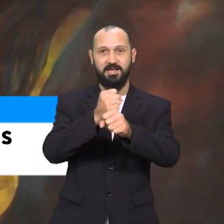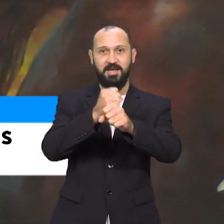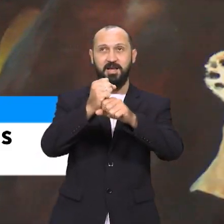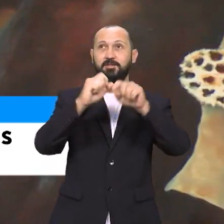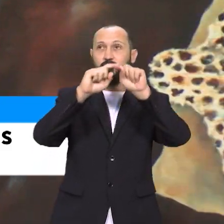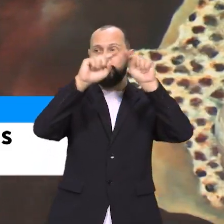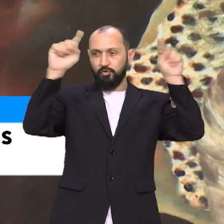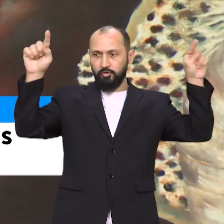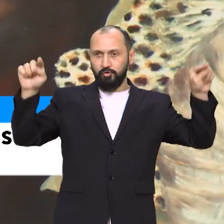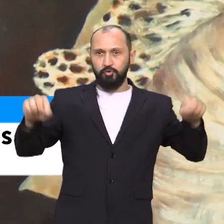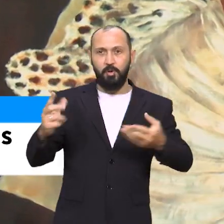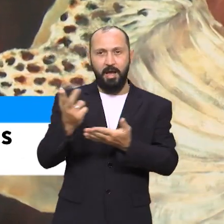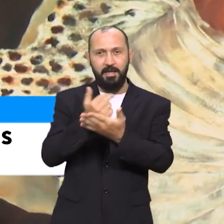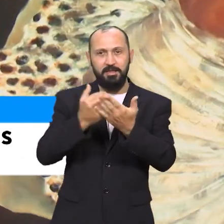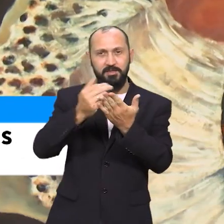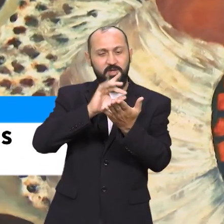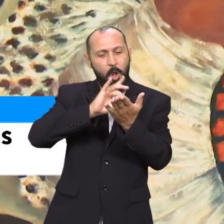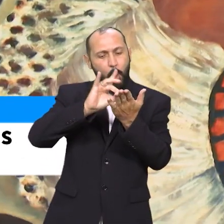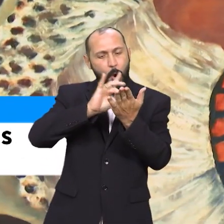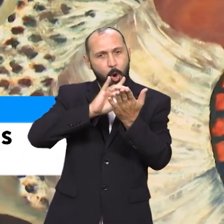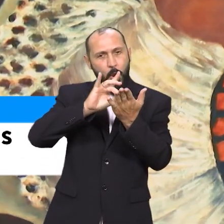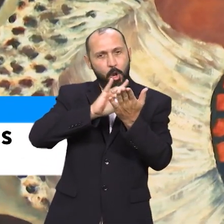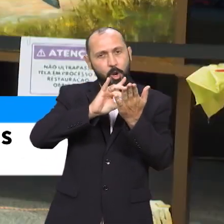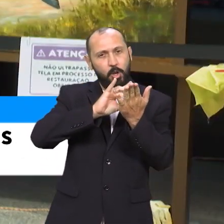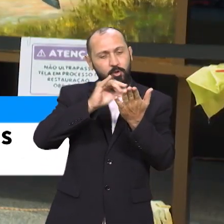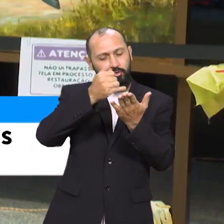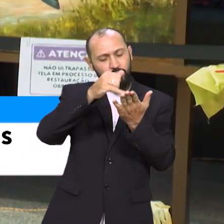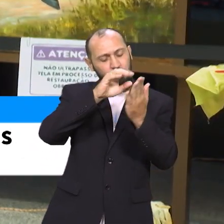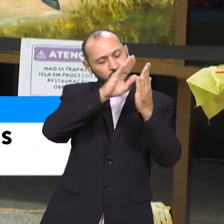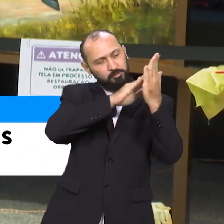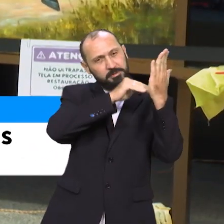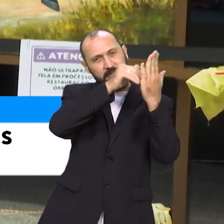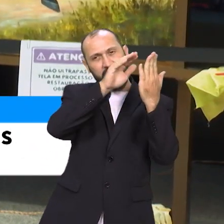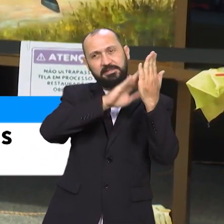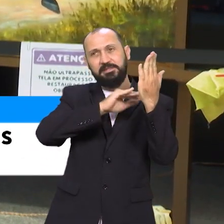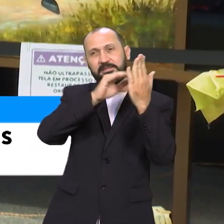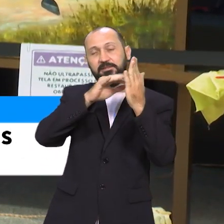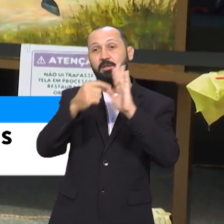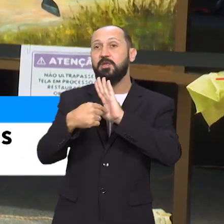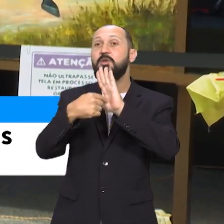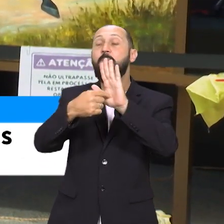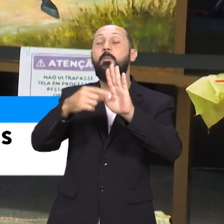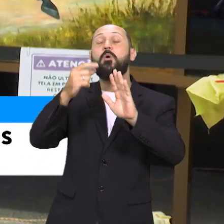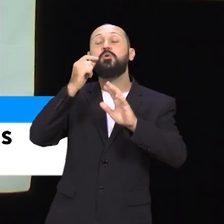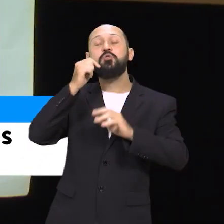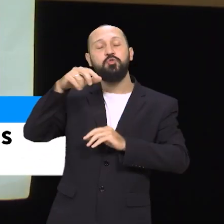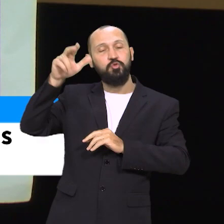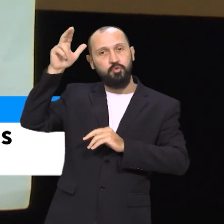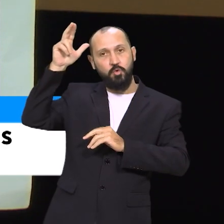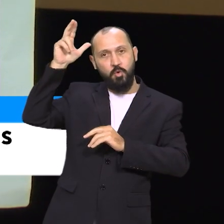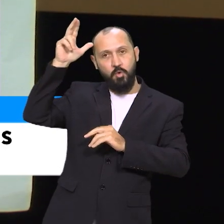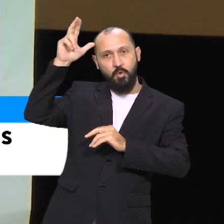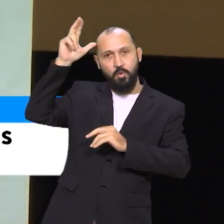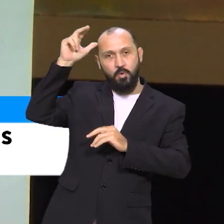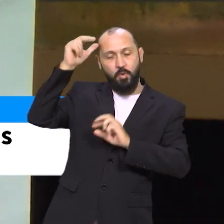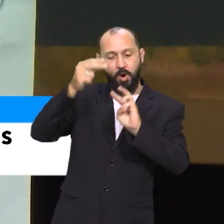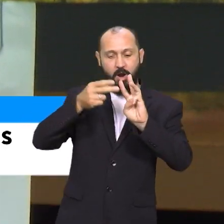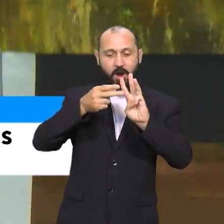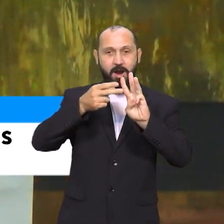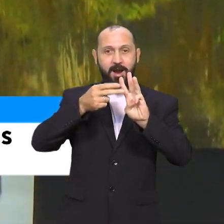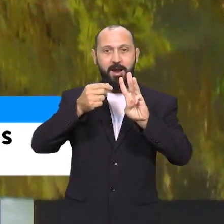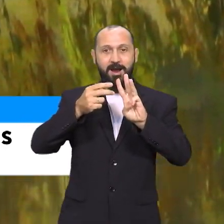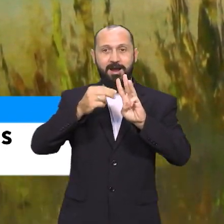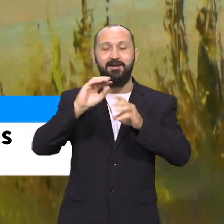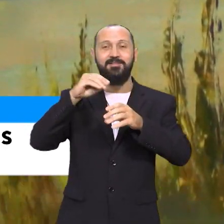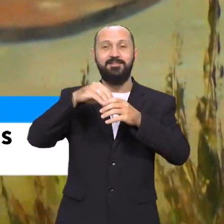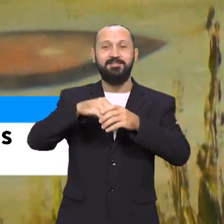a tela com a pintura em óleo que retrata os cavaleiros indígenas guaicurus lutando ao lado dos brasileiros na Guerra do